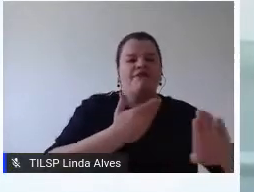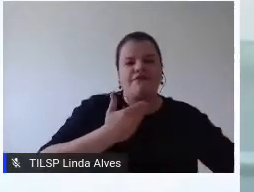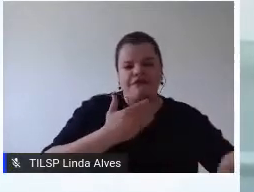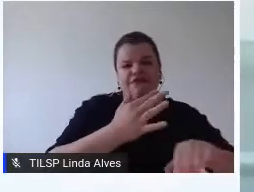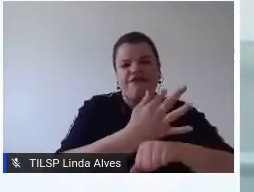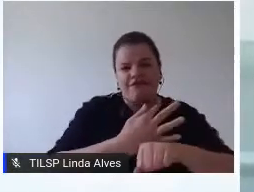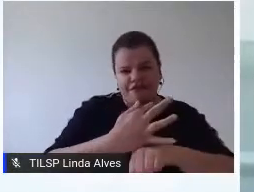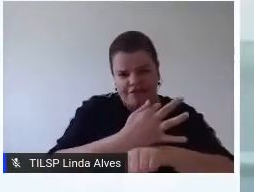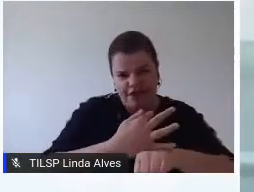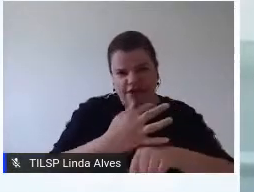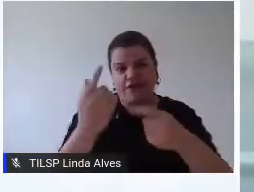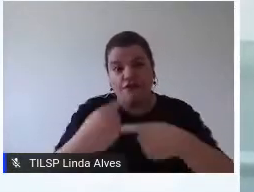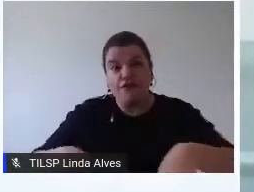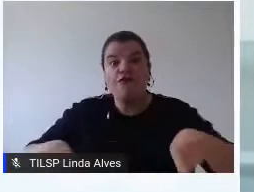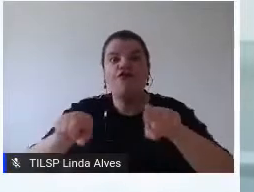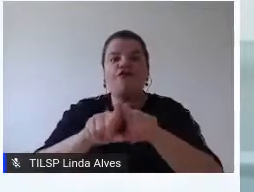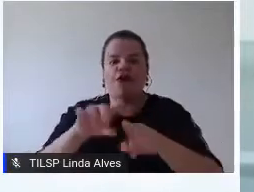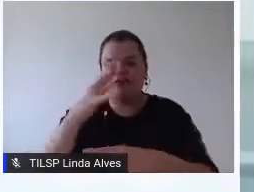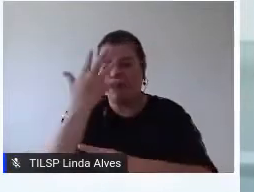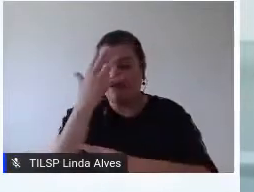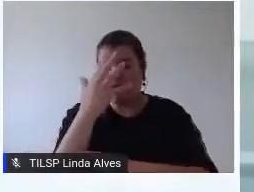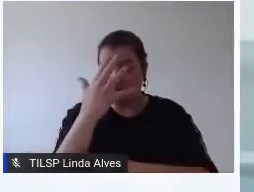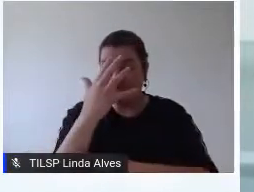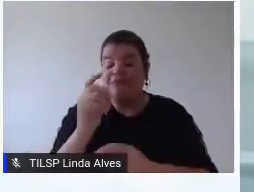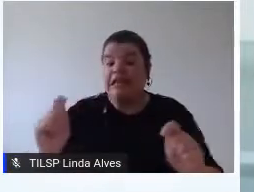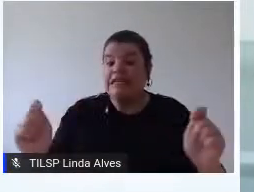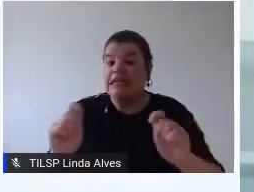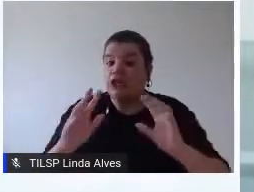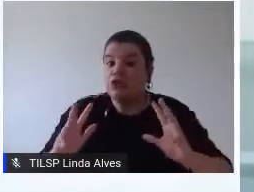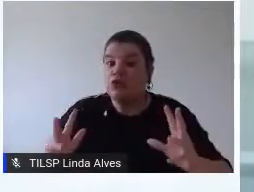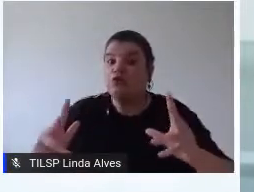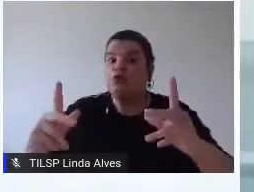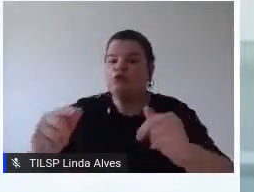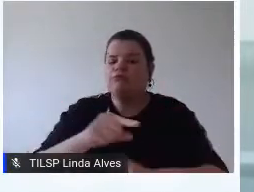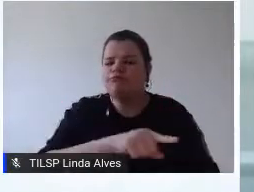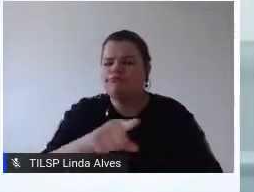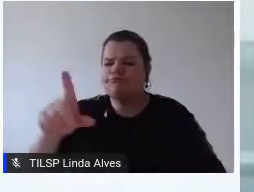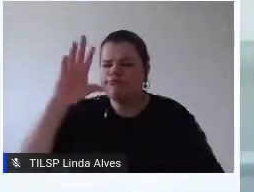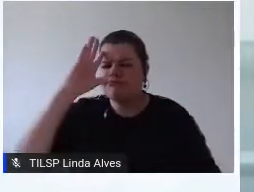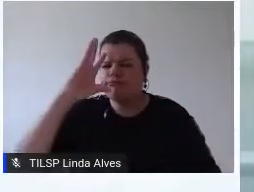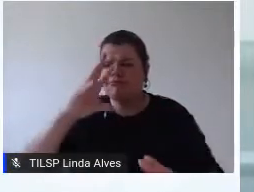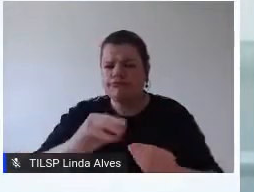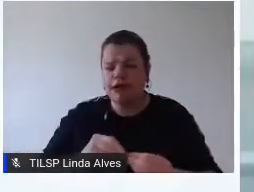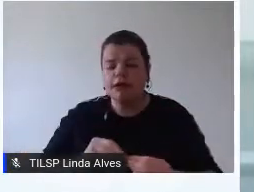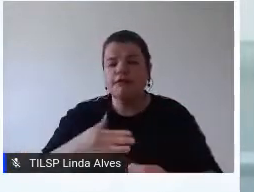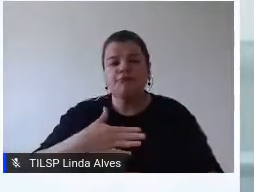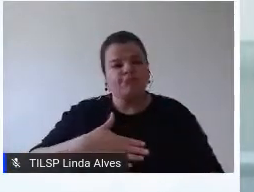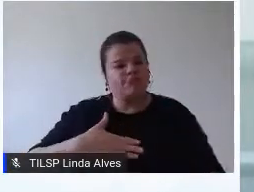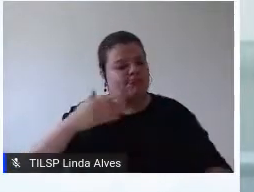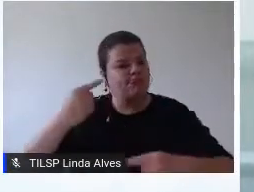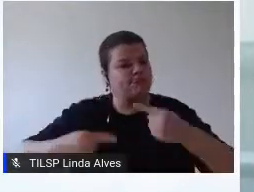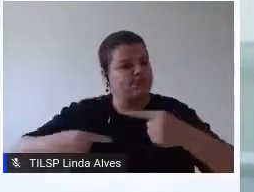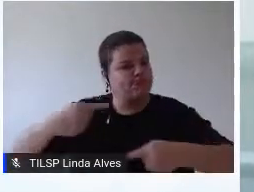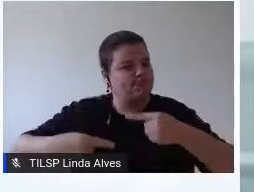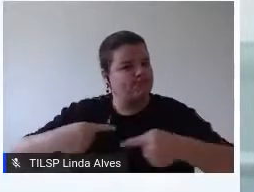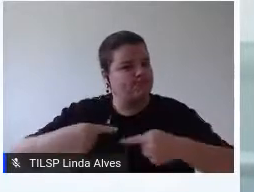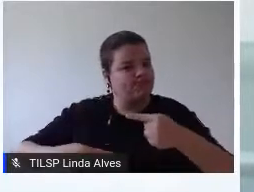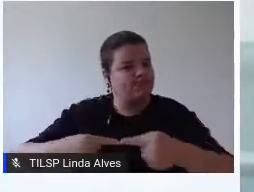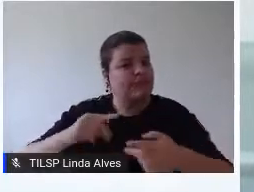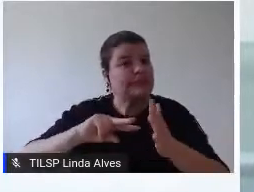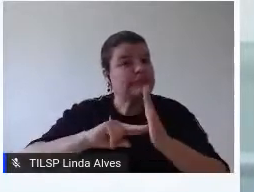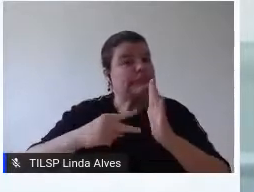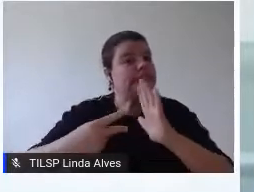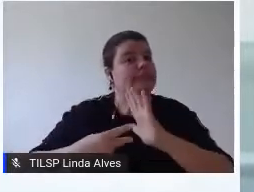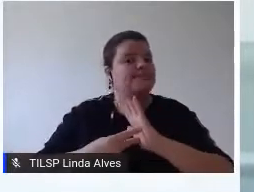que todos compreendam, todos que acompanham e gostam de política, compreendam o